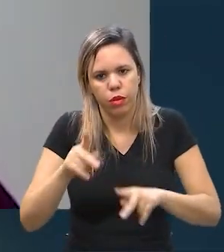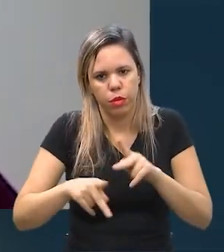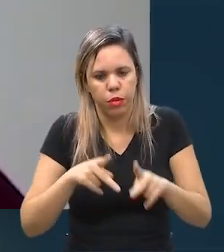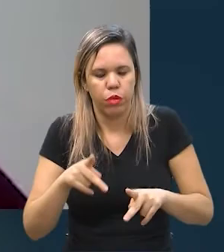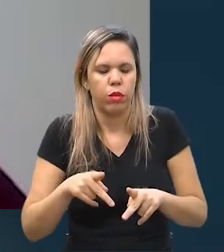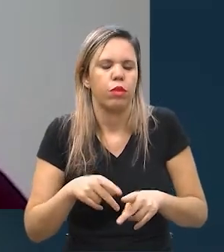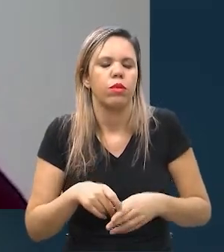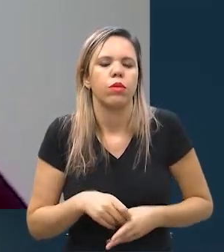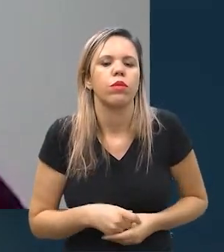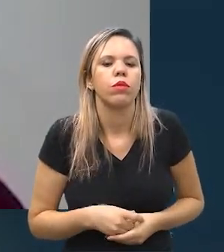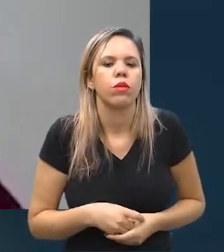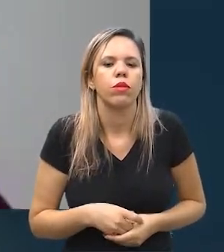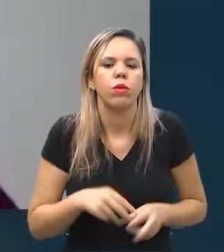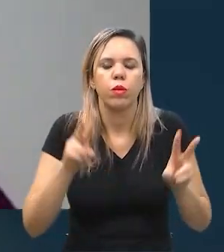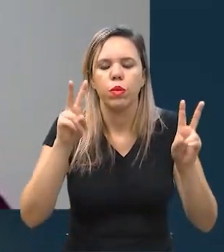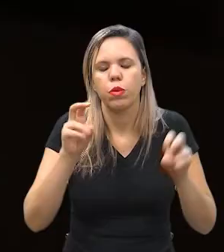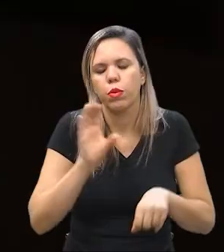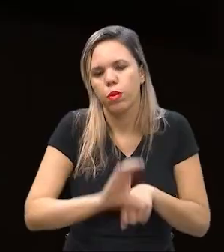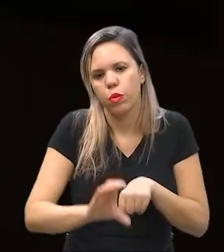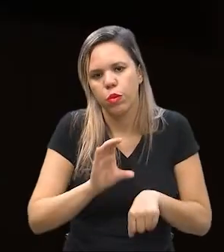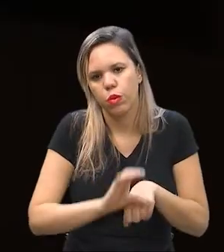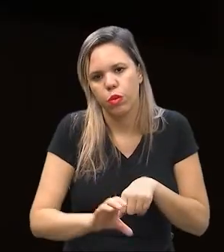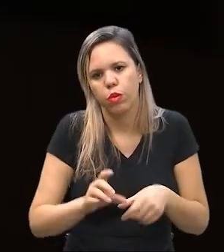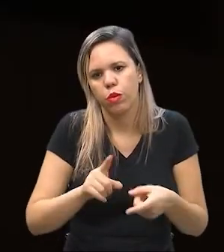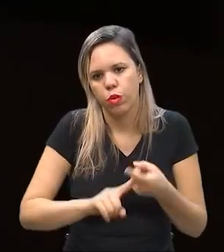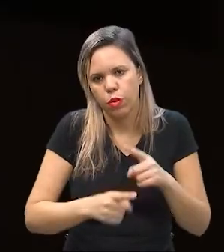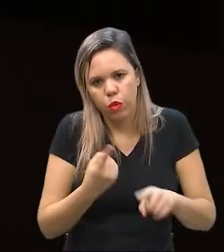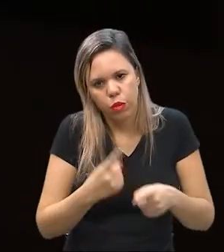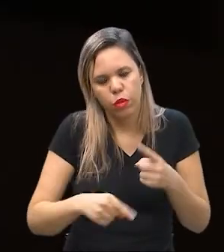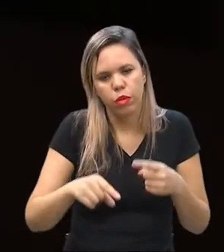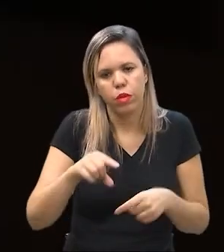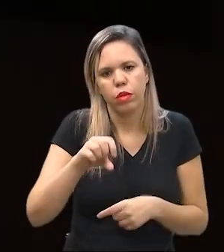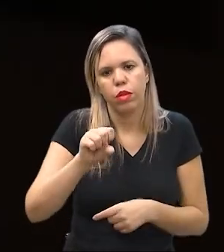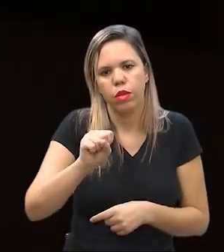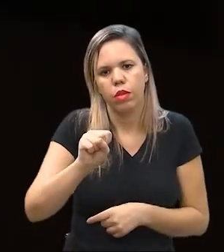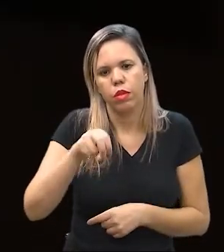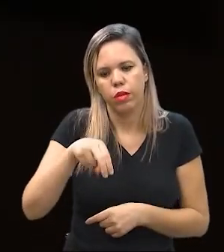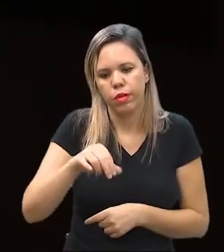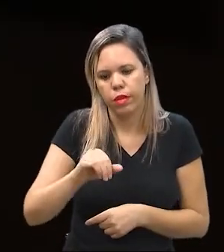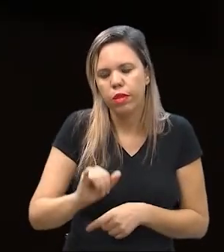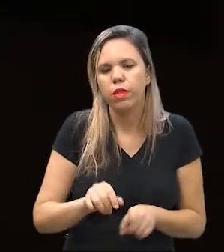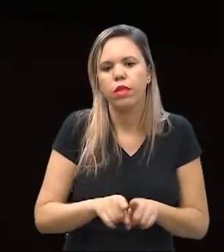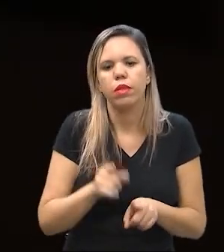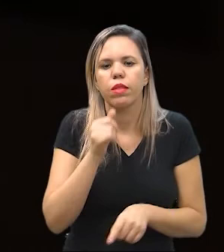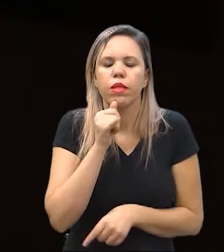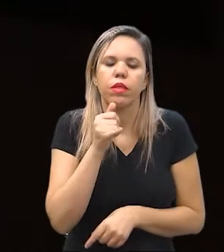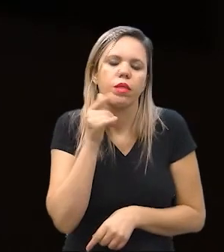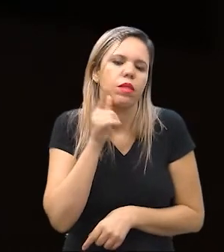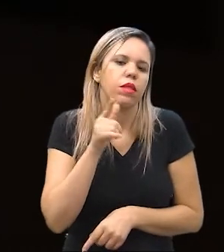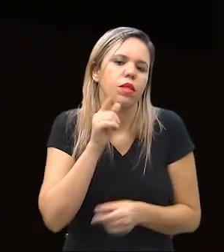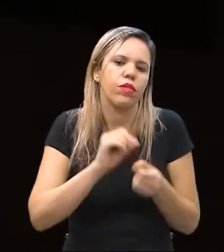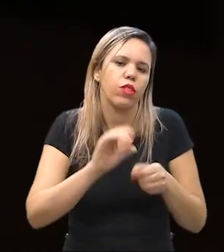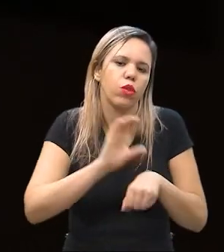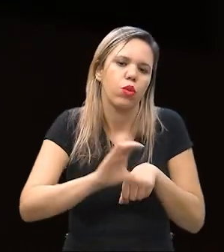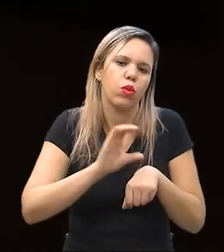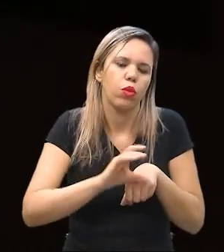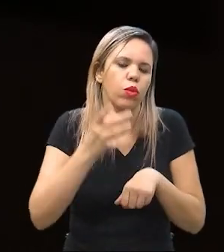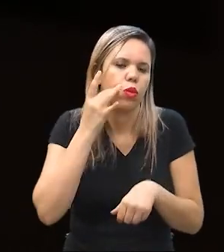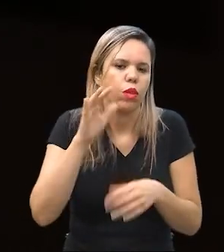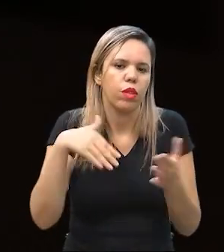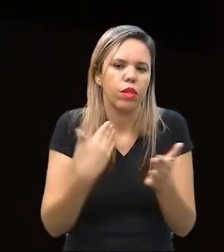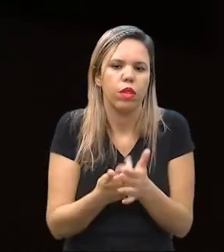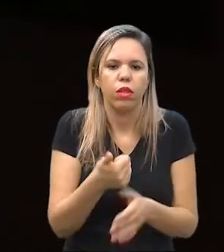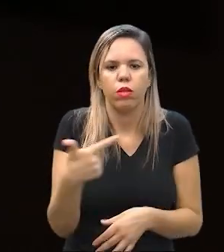público, do tema do curso. A gente está com as parcerias com o Senar, por exemplo, em que a gente está conseguindo fazer cursos presenciais com até